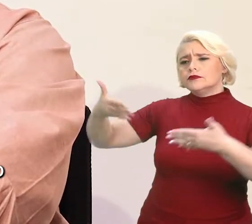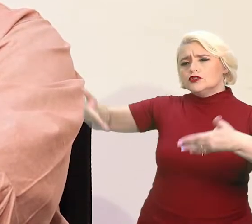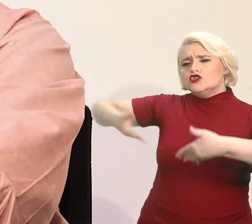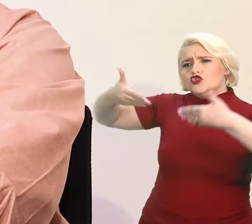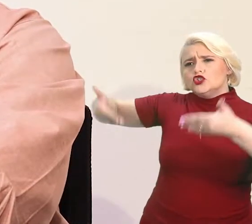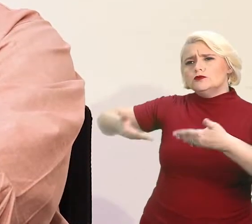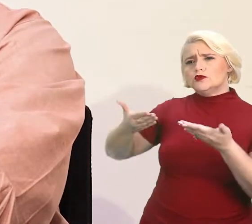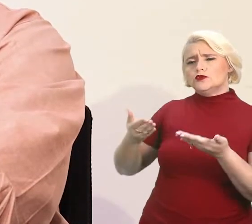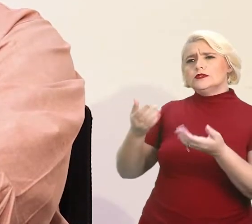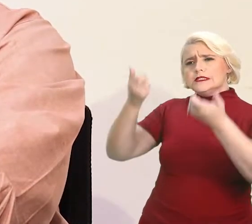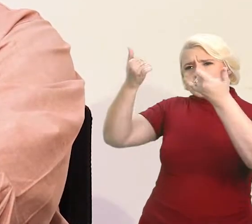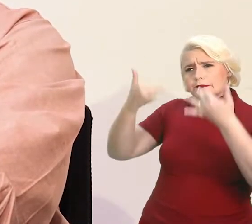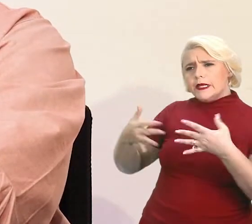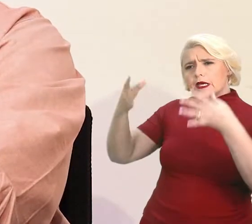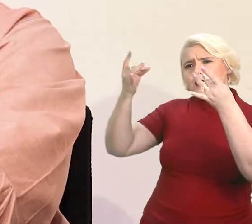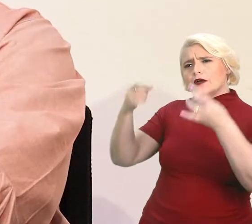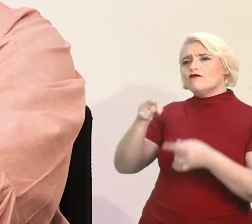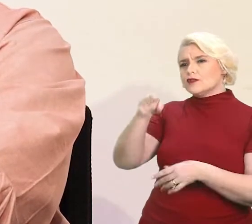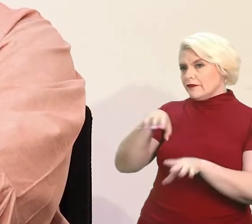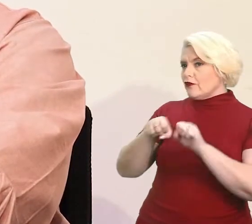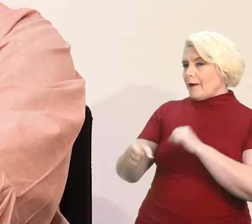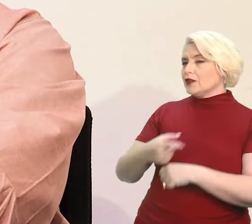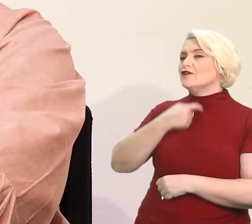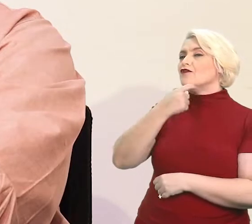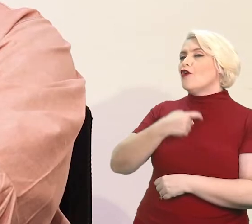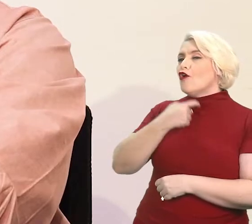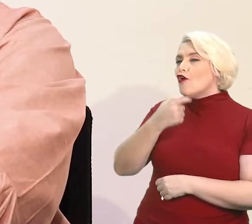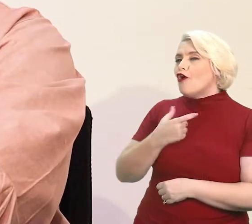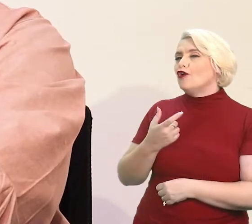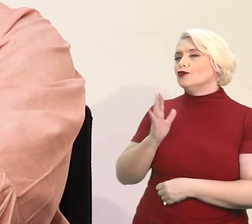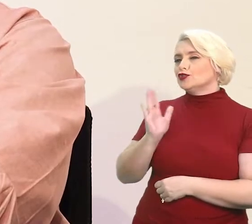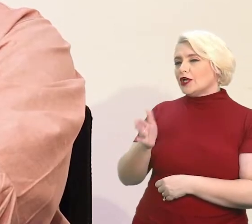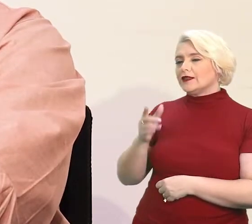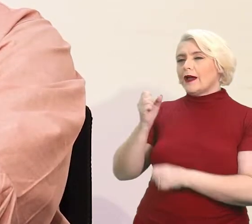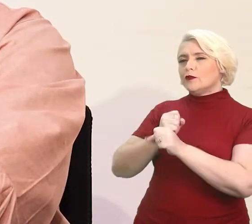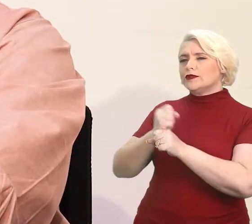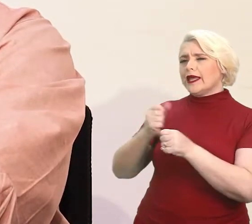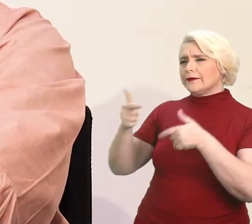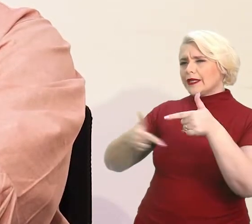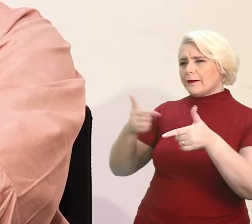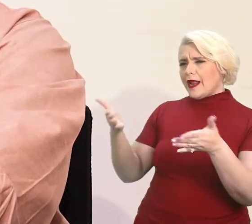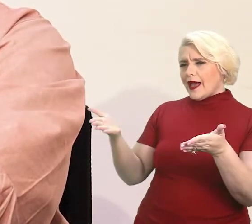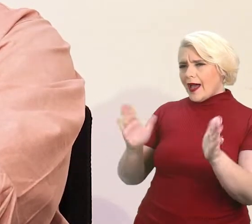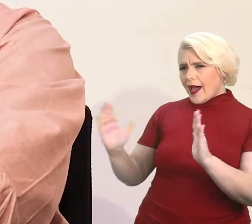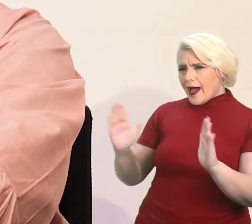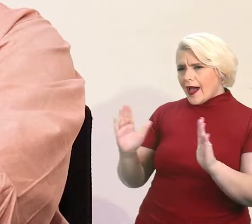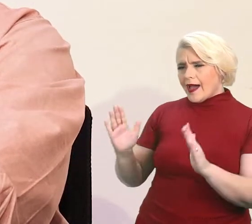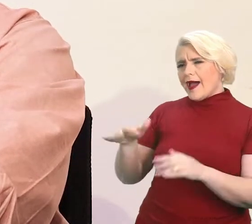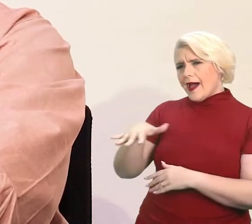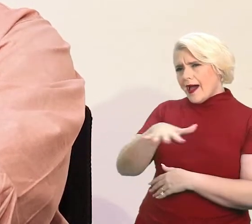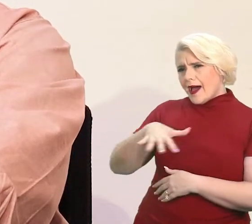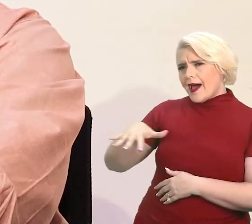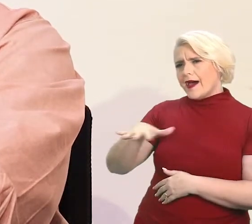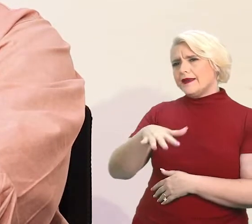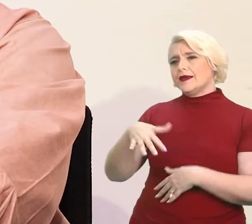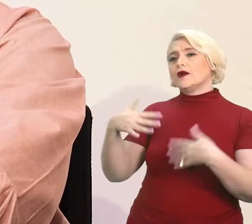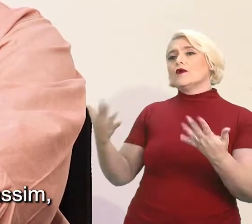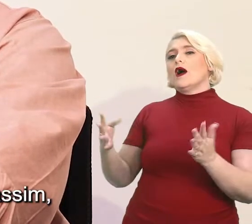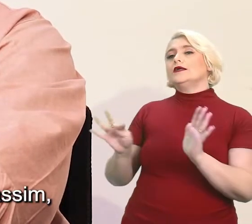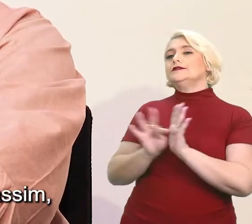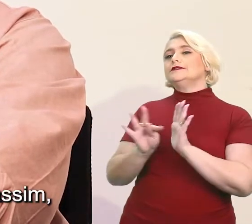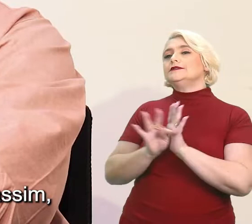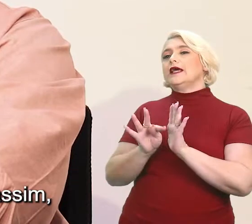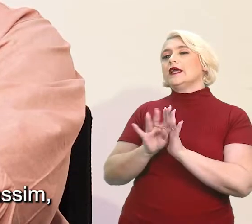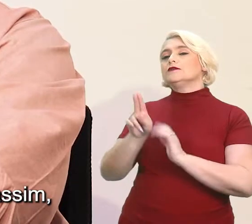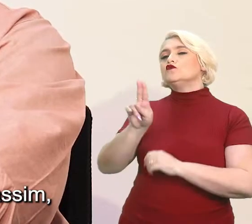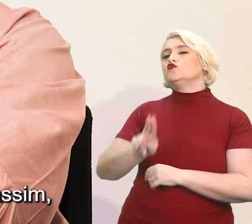nós, a senhora que é fonoaudióloga, que já está nessa área há muito tempo. Quais são as técnicas que utiliza?